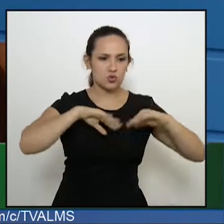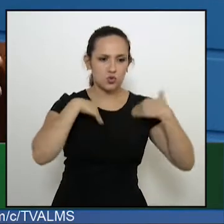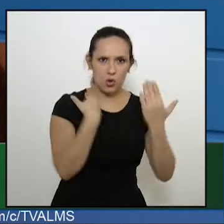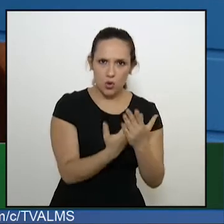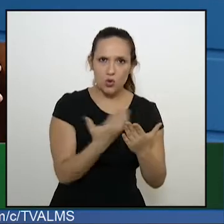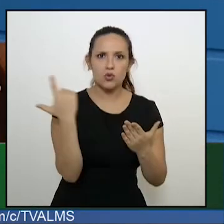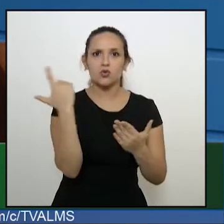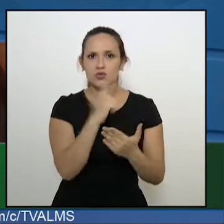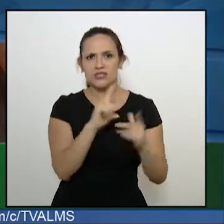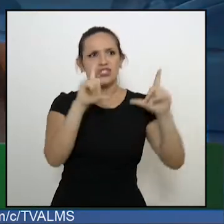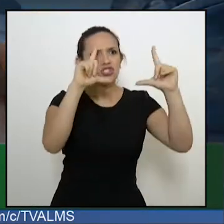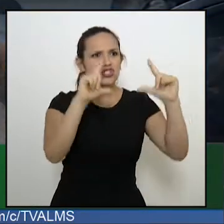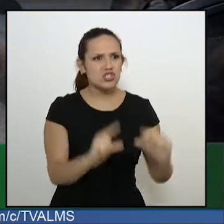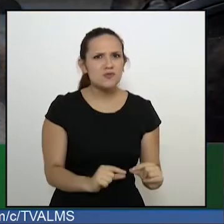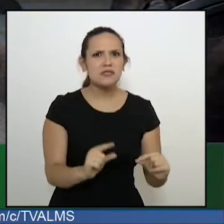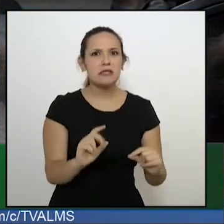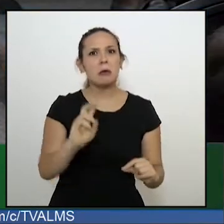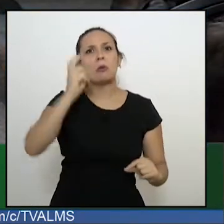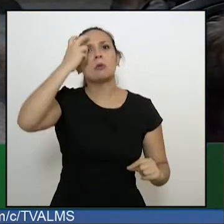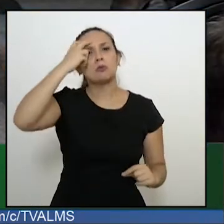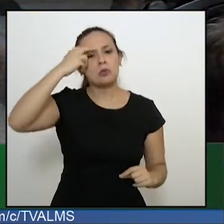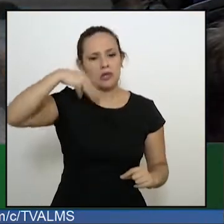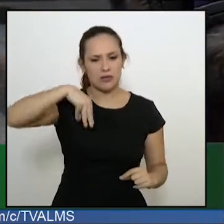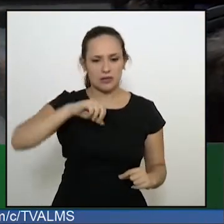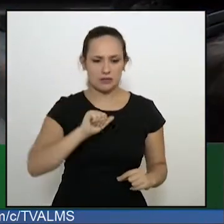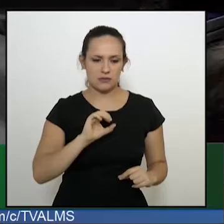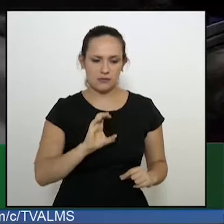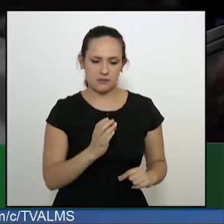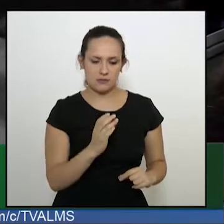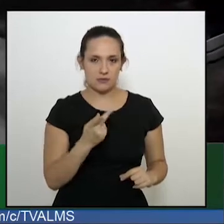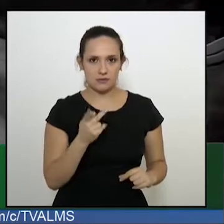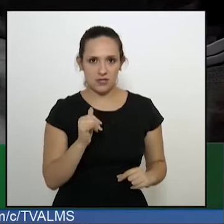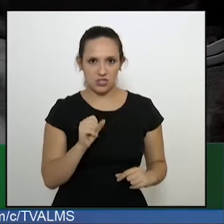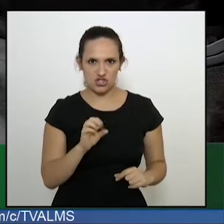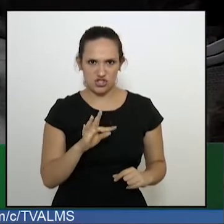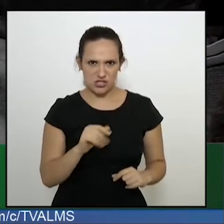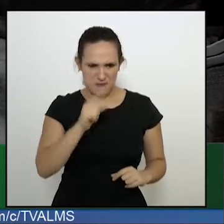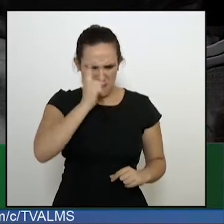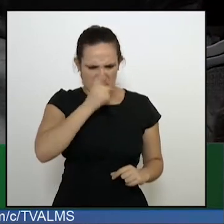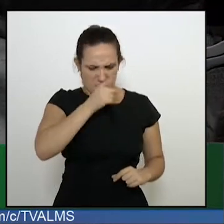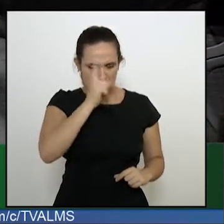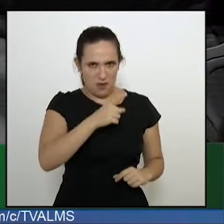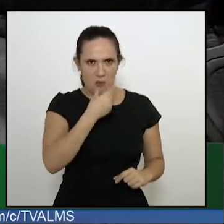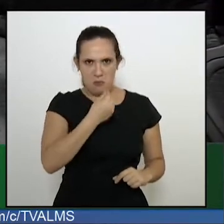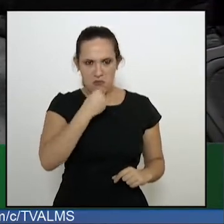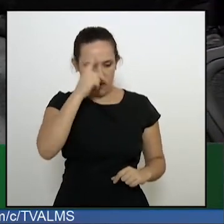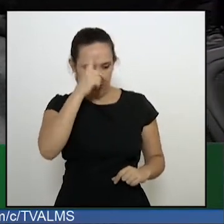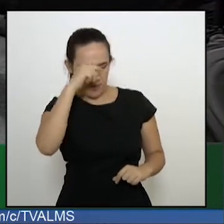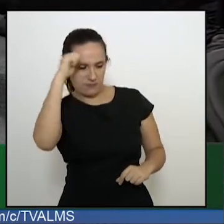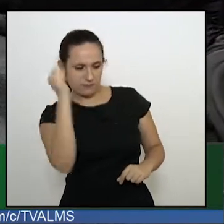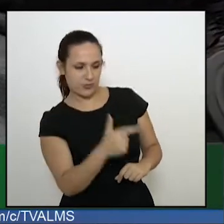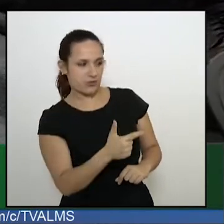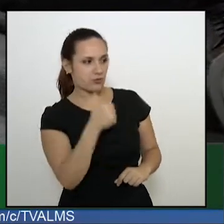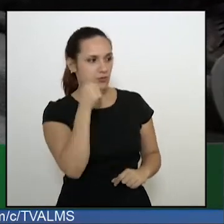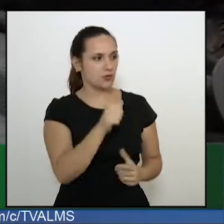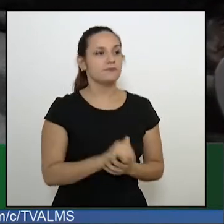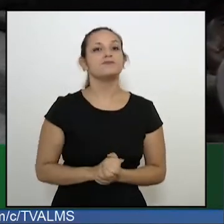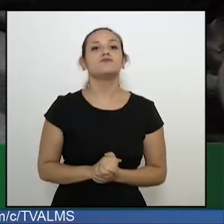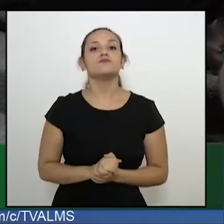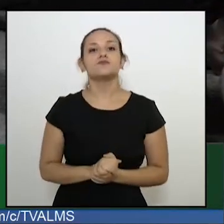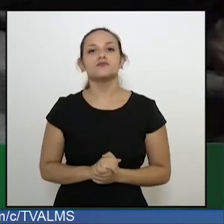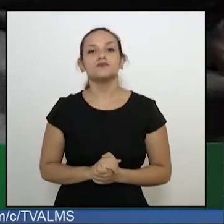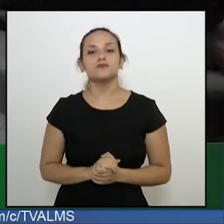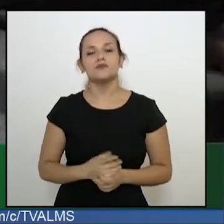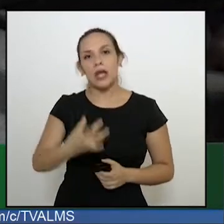para combater essa cultura machista, porque começa lá na criança, né, essa mudança de mentalidade ou